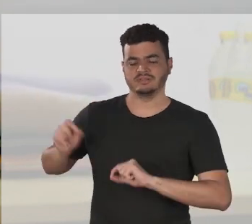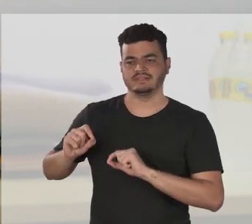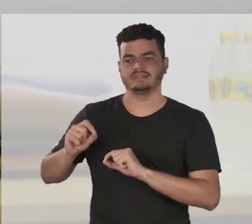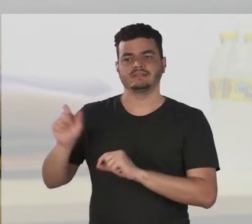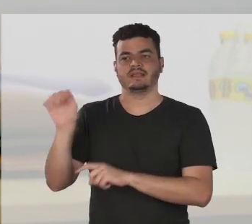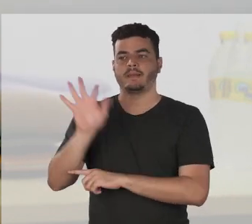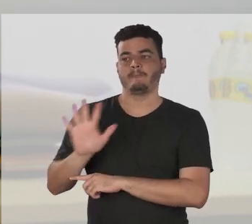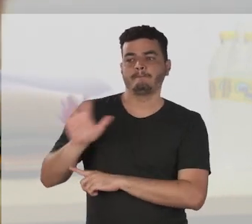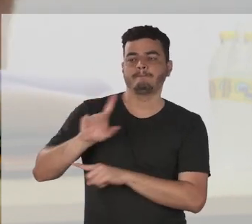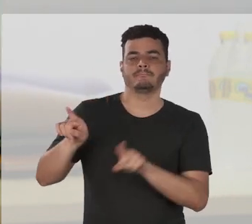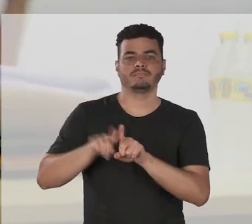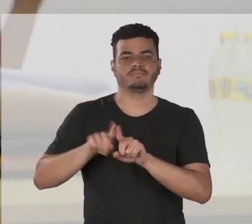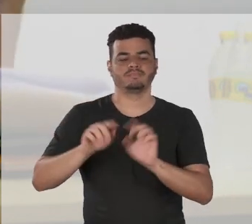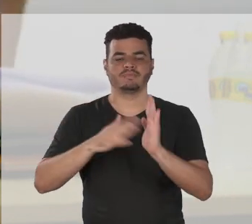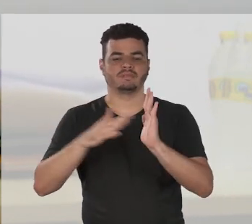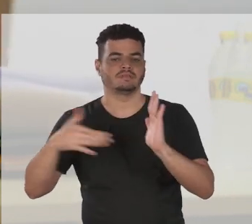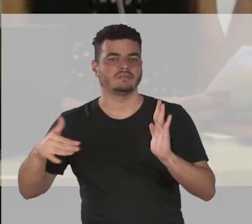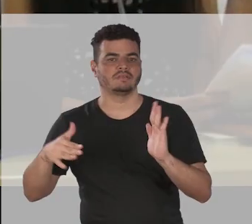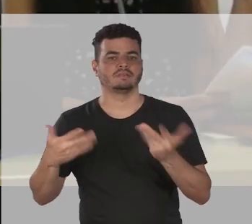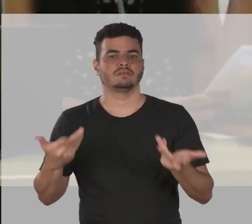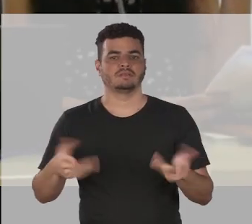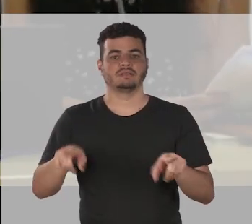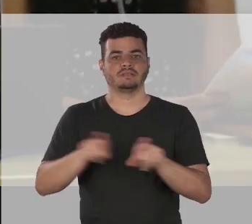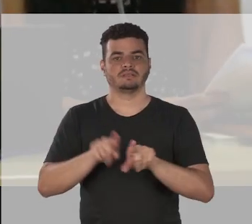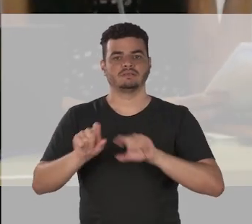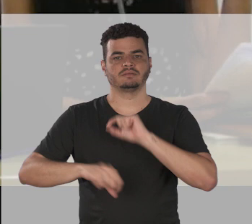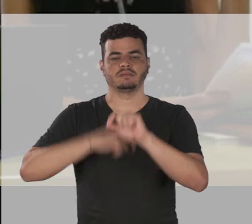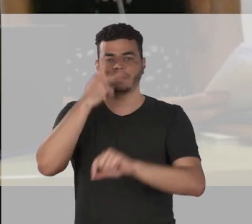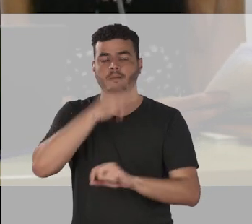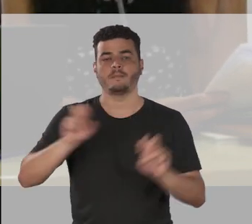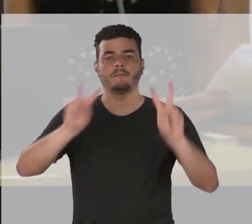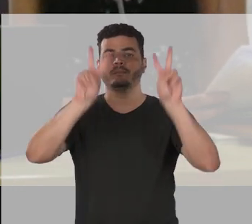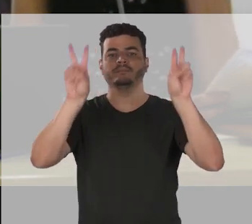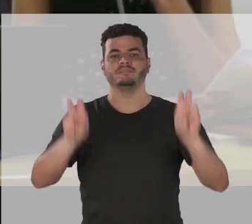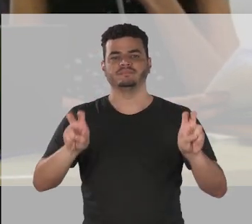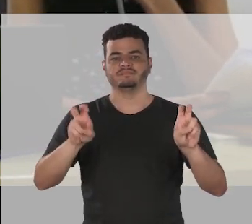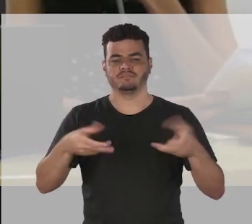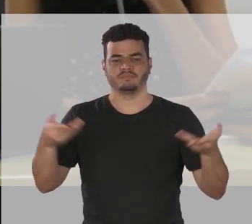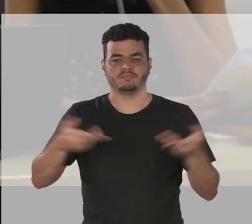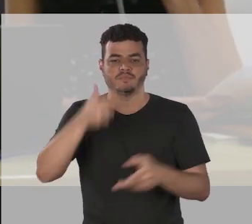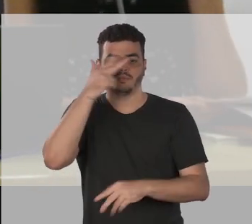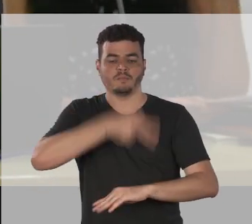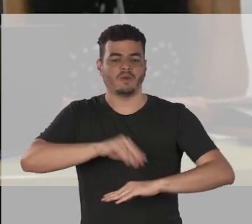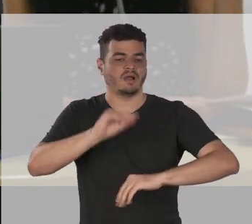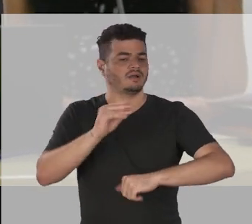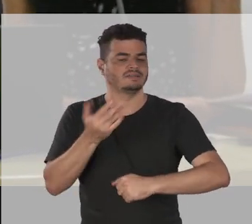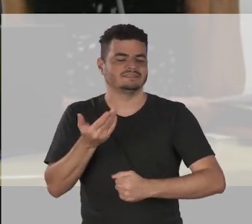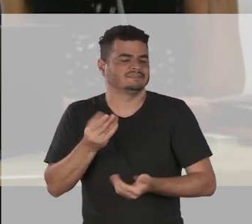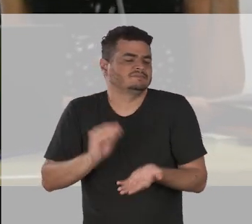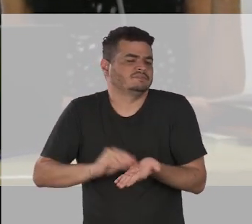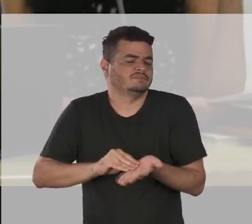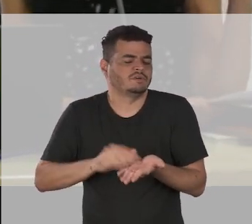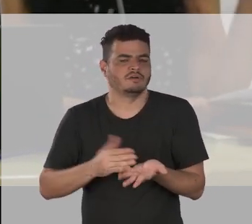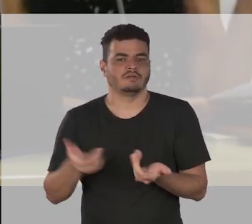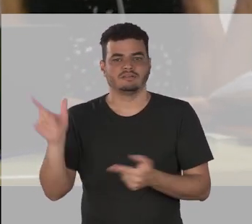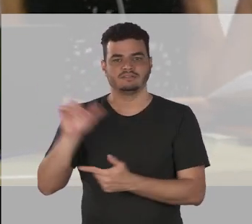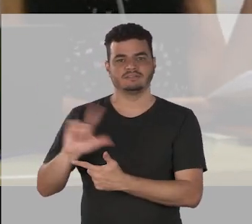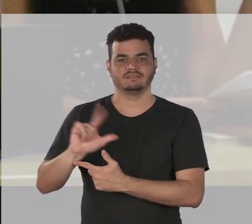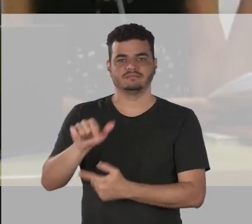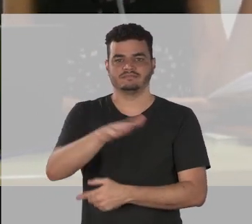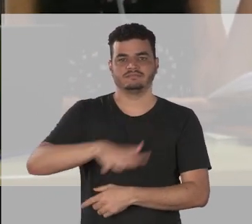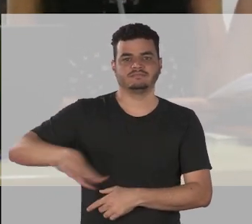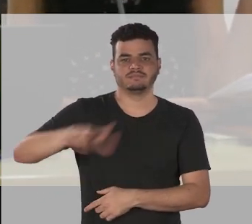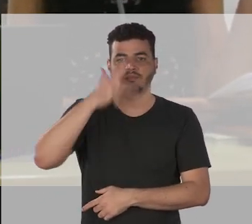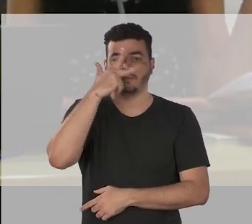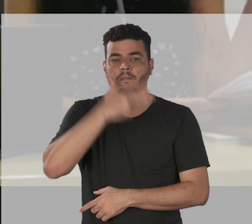pregam diversos mecanismos discursivos, gráficos, etc., para contar histórias um pouco estético. E às vezes que esses temas tocam temas